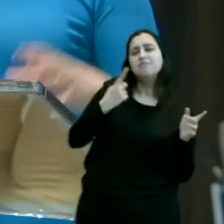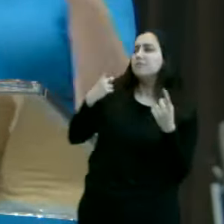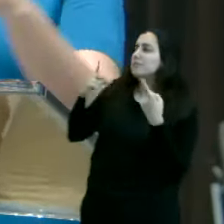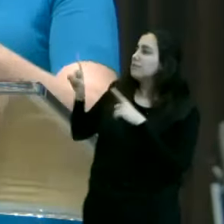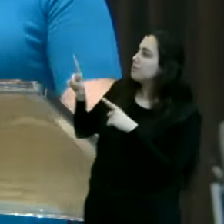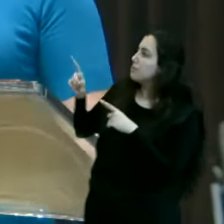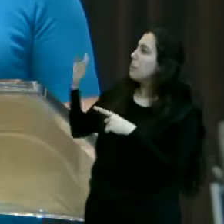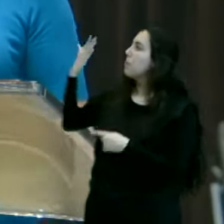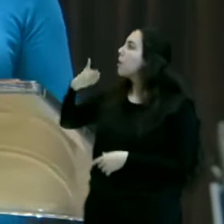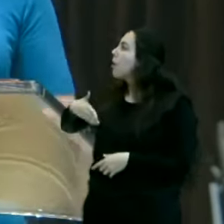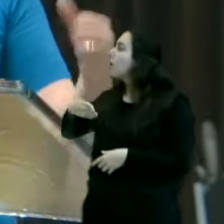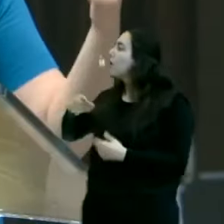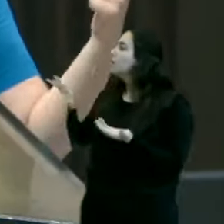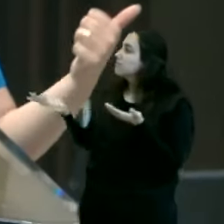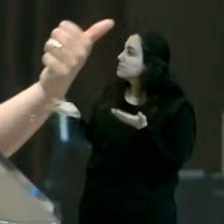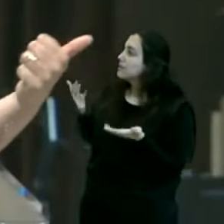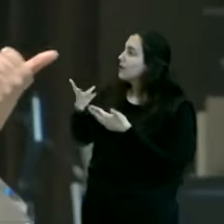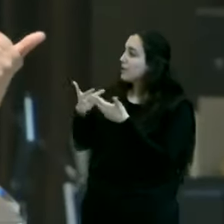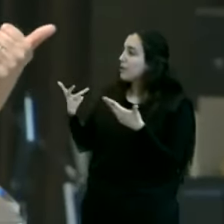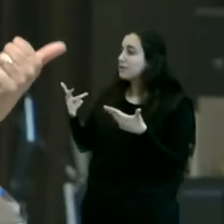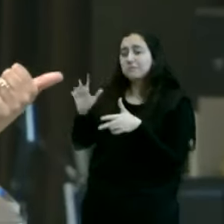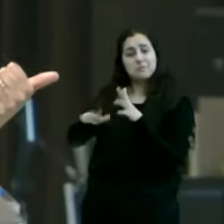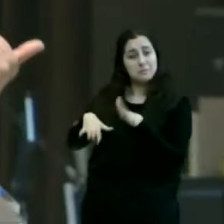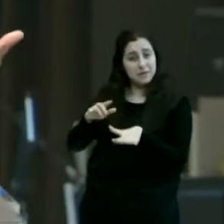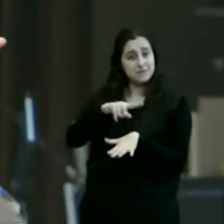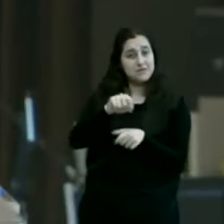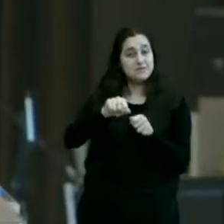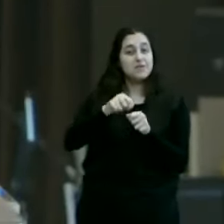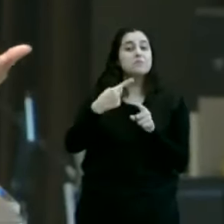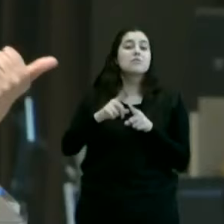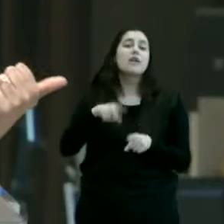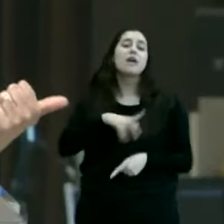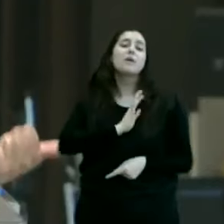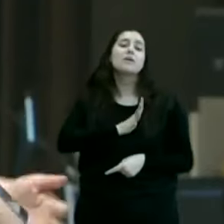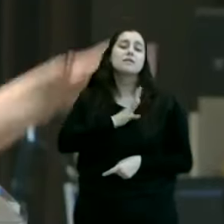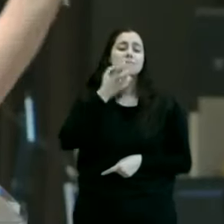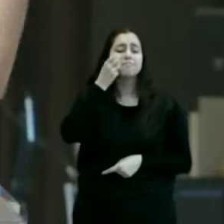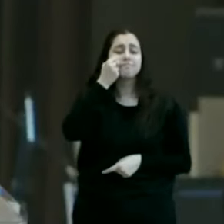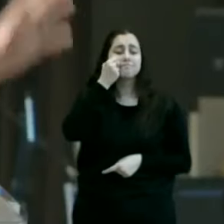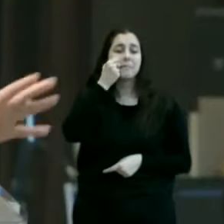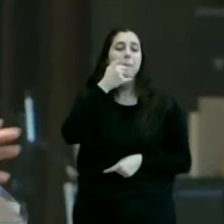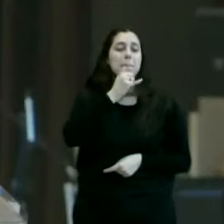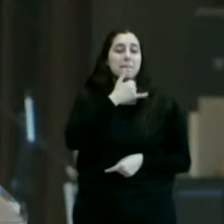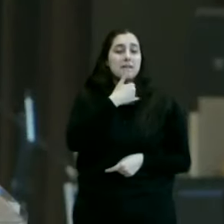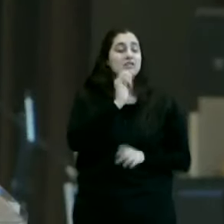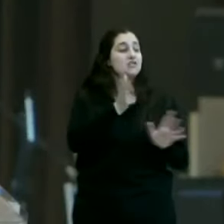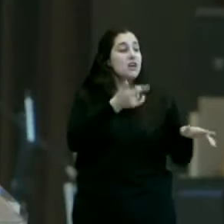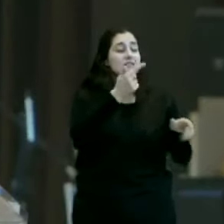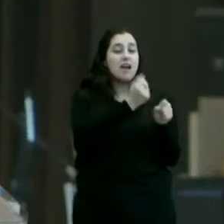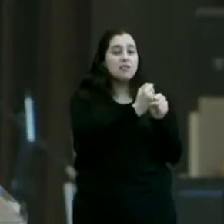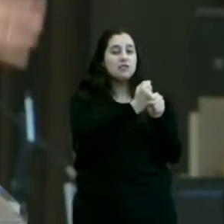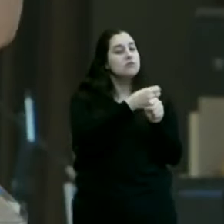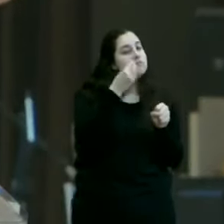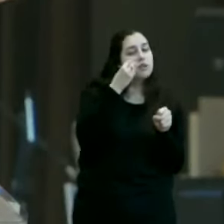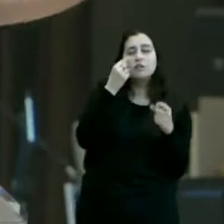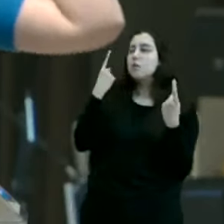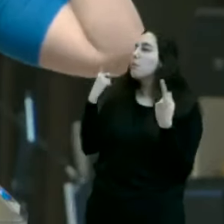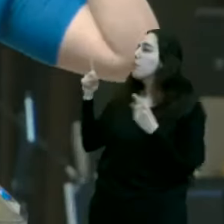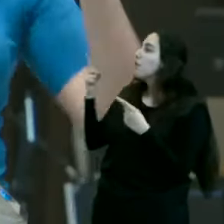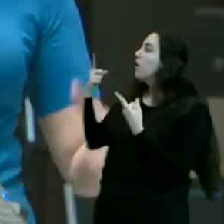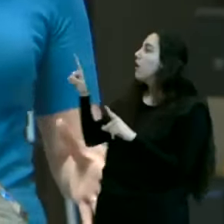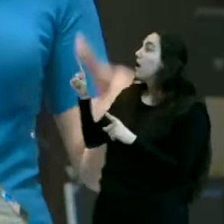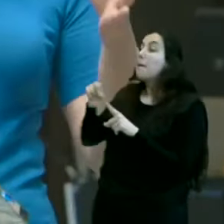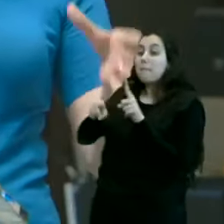Deus, ele fazia aquelas provas porque era um resquício de um coração que estava frustrado por 7 anos de espera. Ele queria